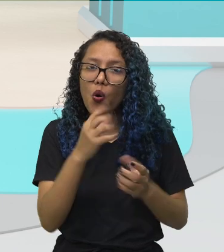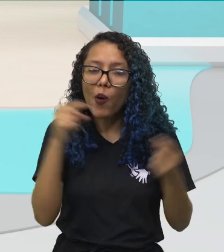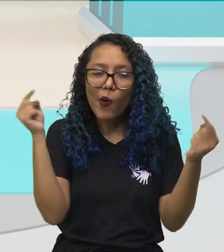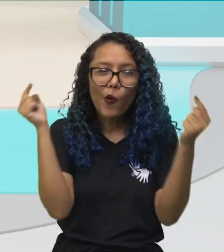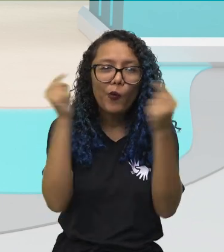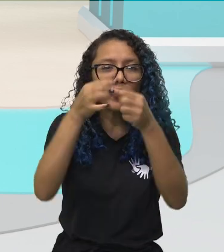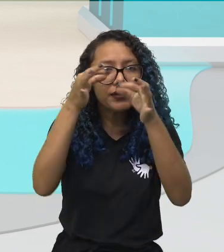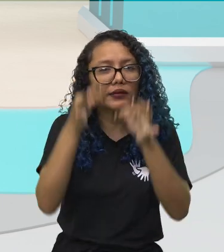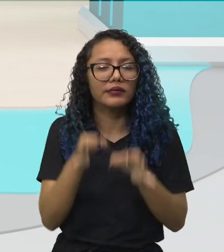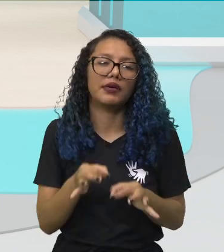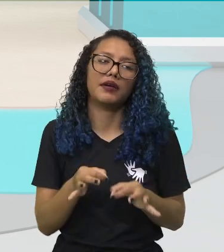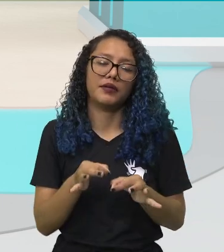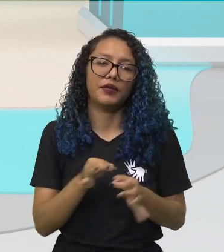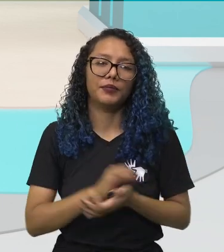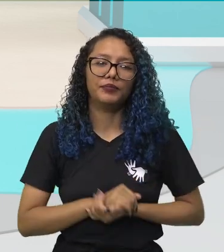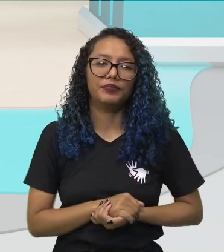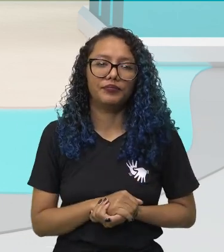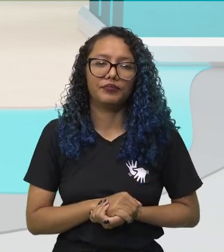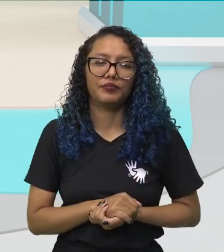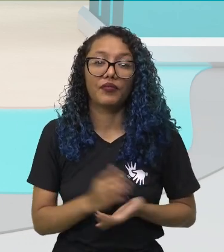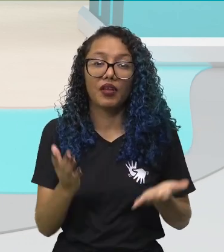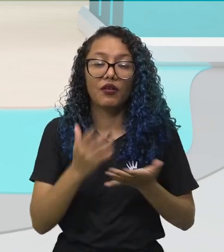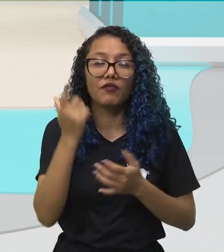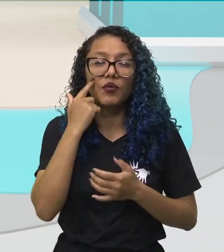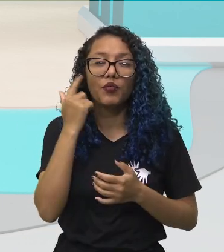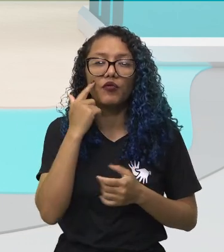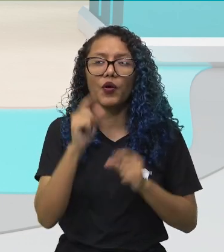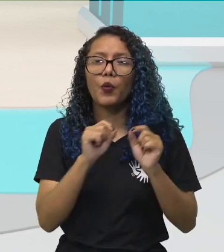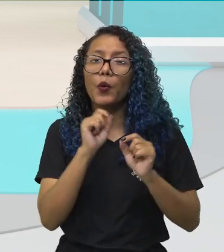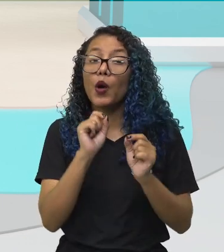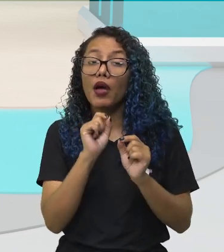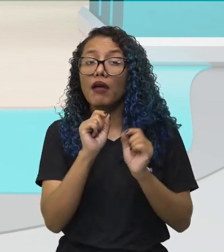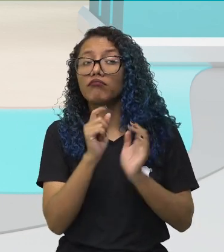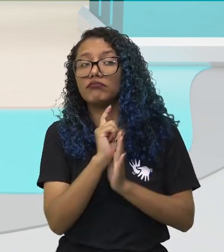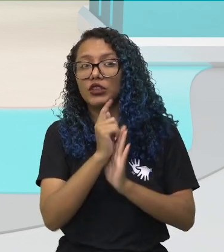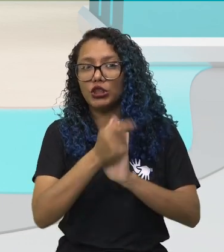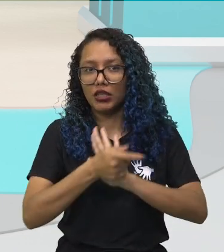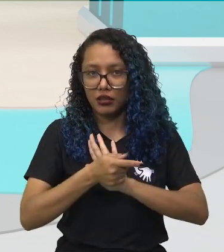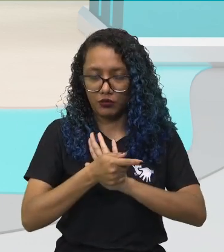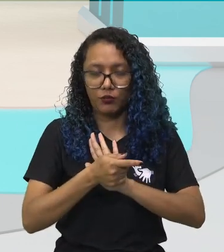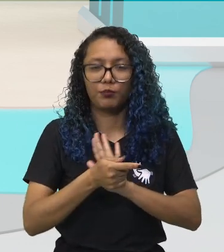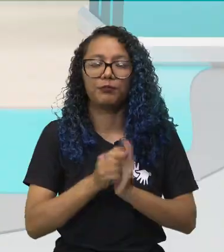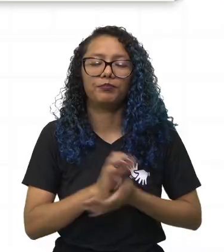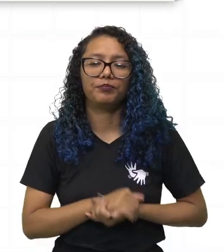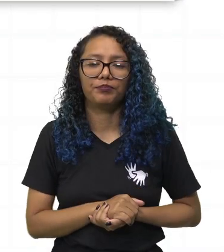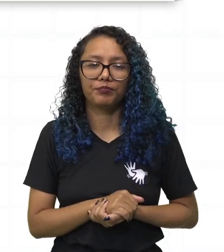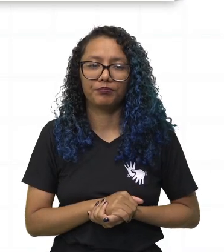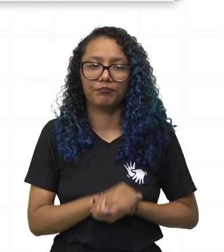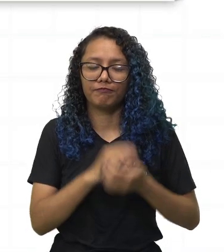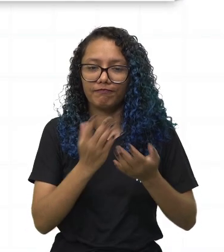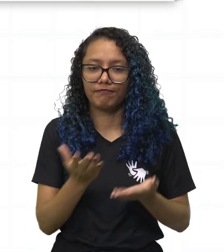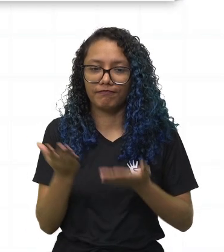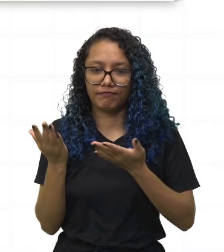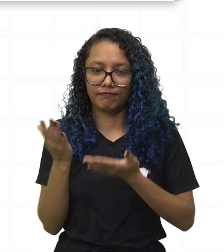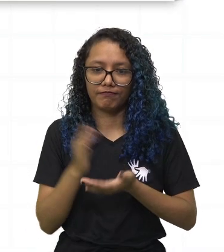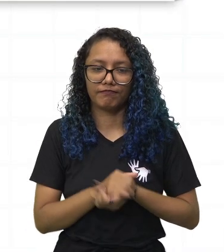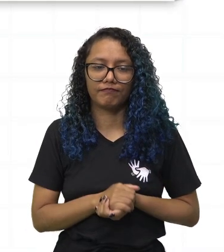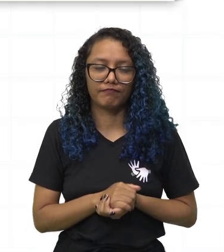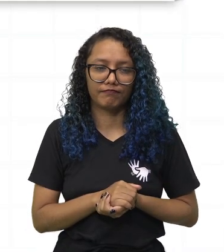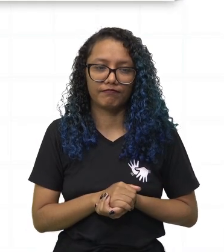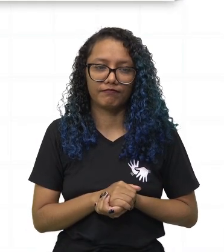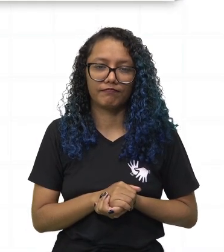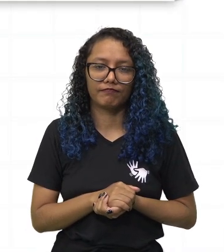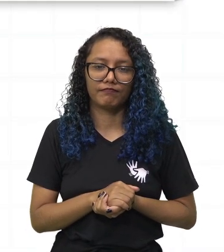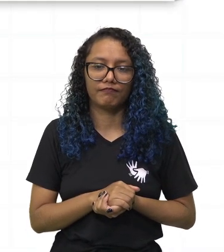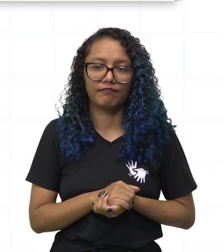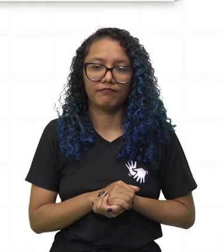gente precisa. Então, vamos agora verificar o que é gêneros textuais, o que são, né? Vamos lá verificar? Muito bem,